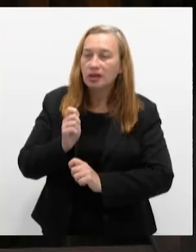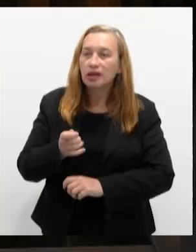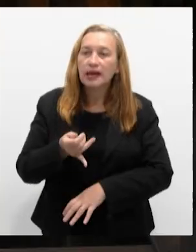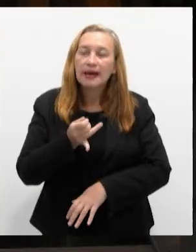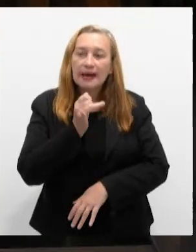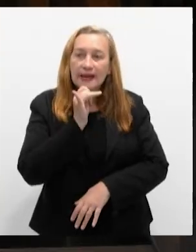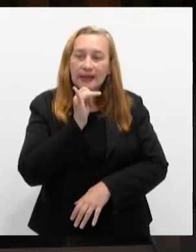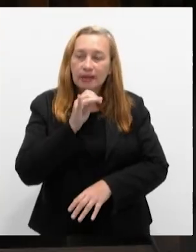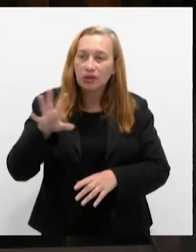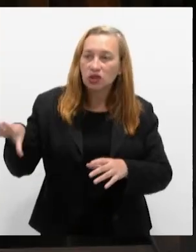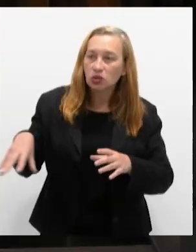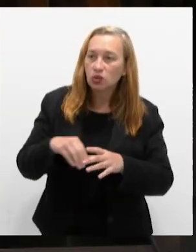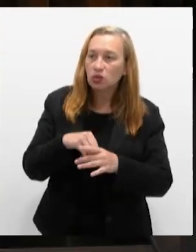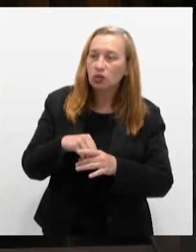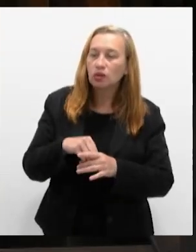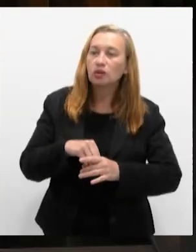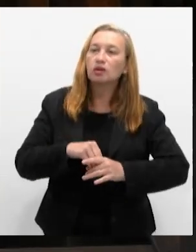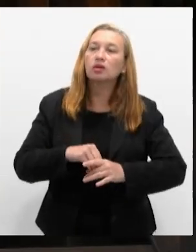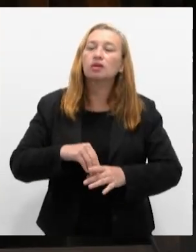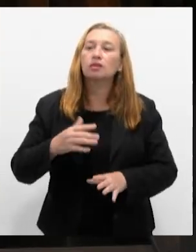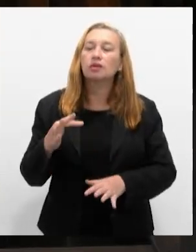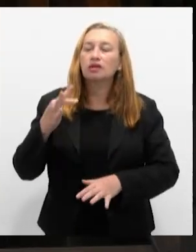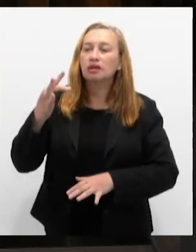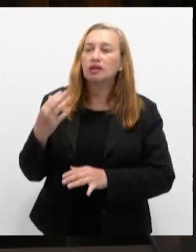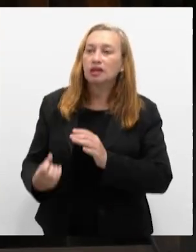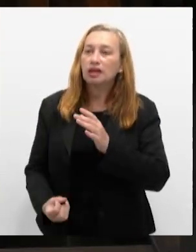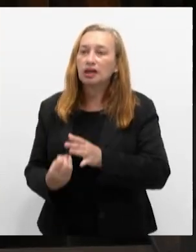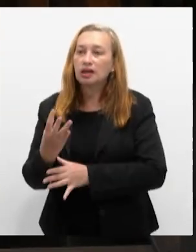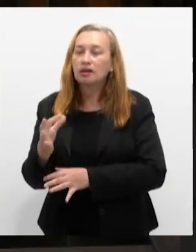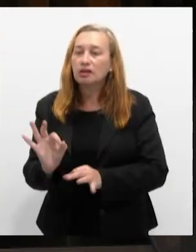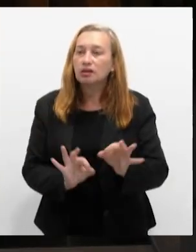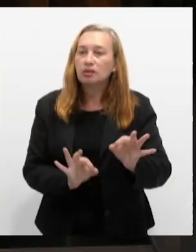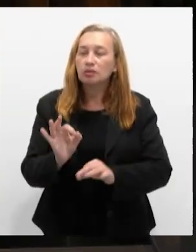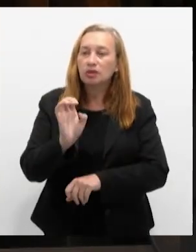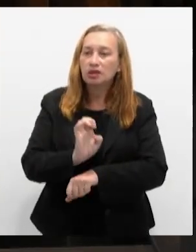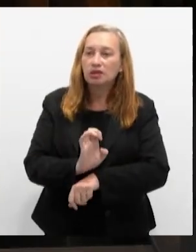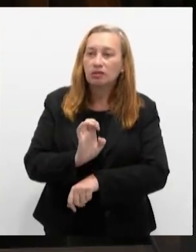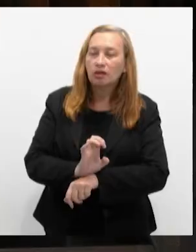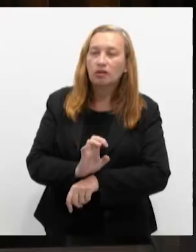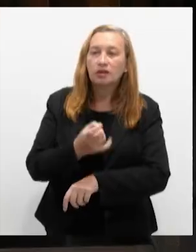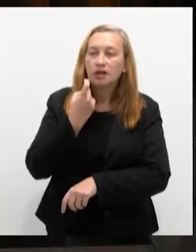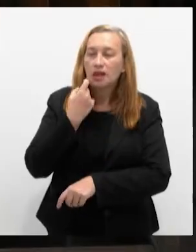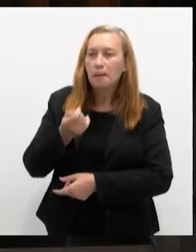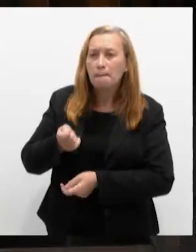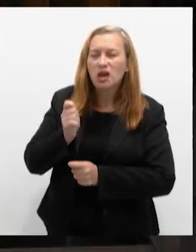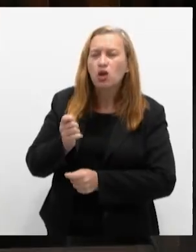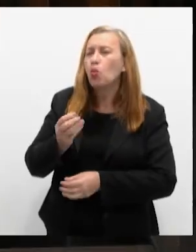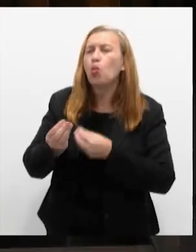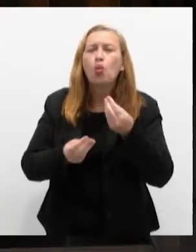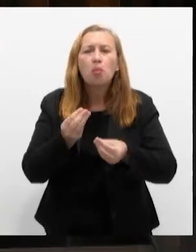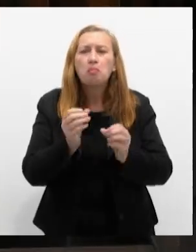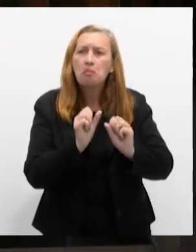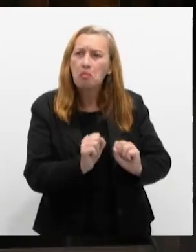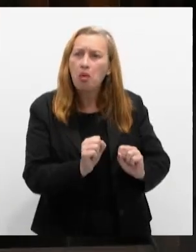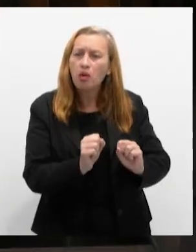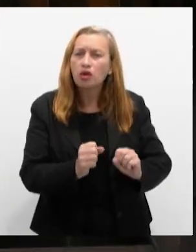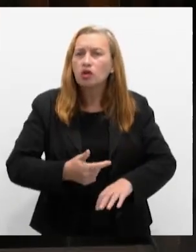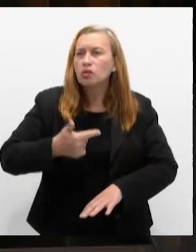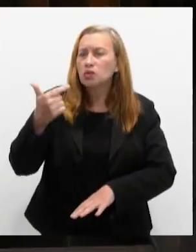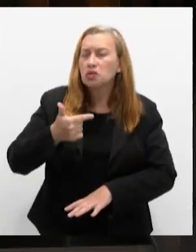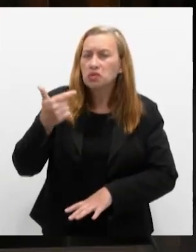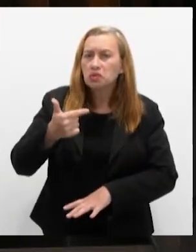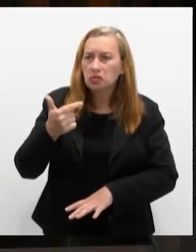a previsão da criação do Plano Estadual de Pesca. Como pode? O segundo maior litoral do